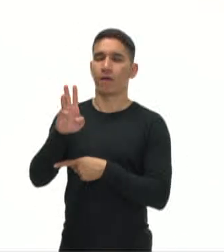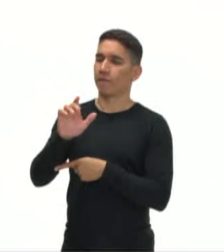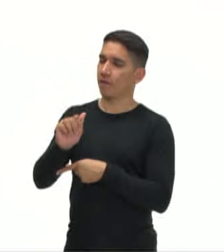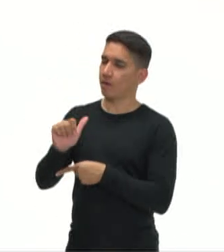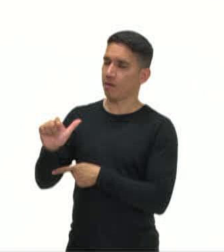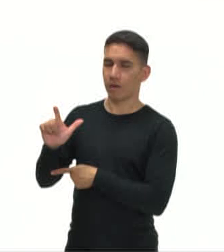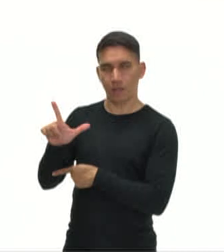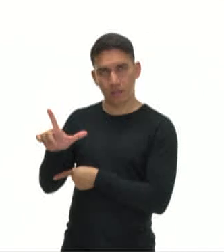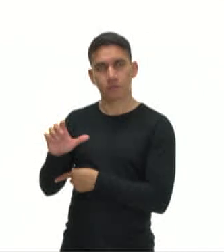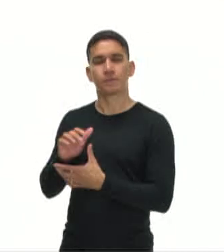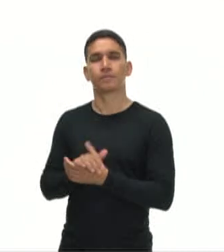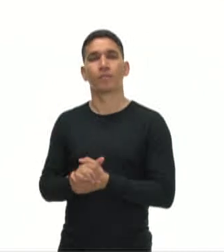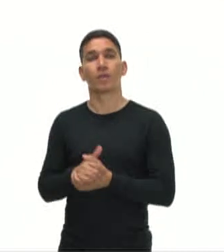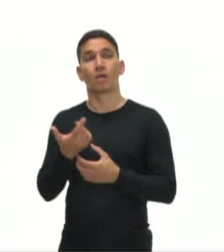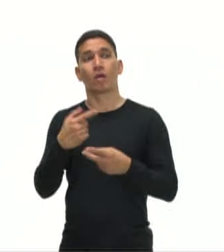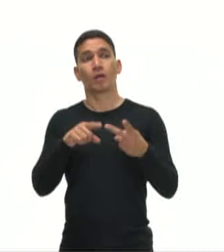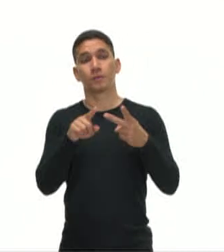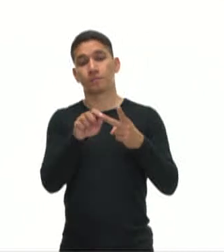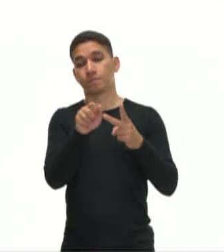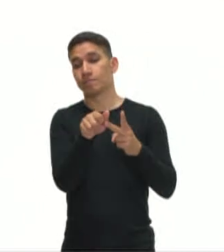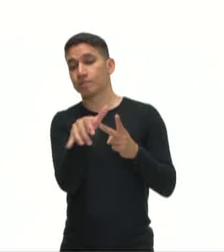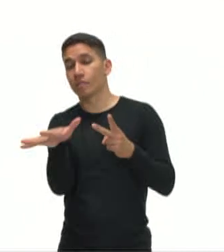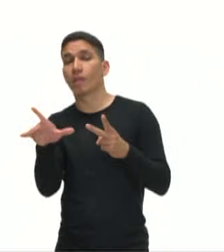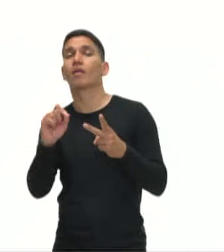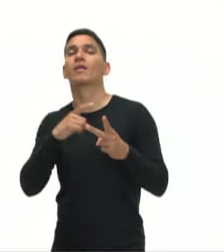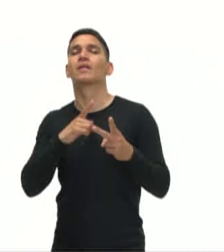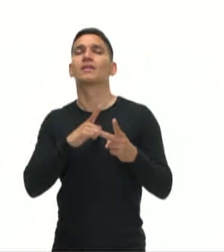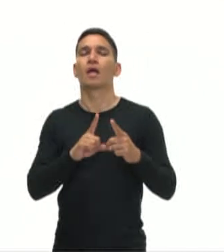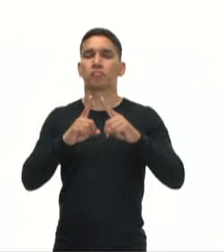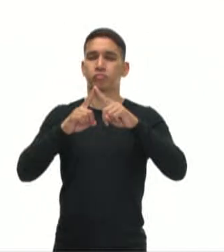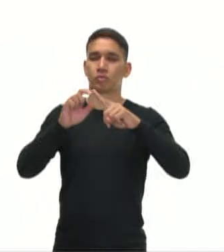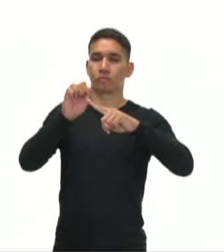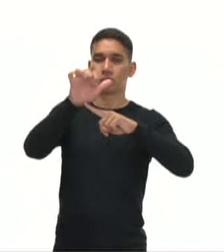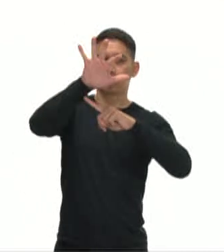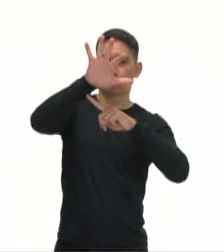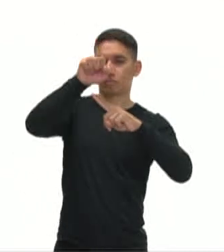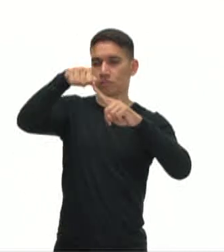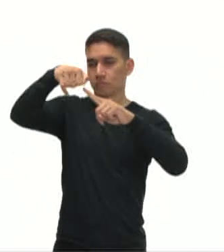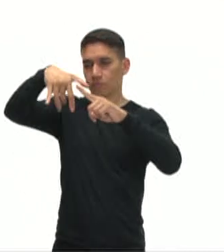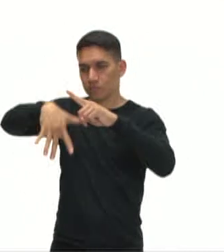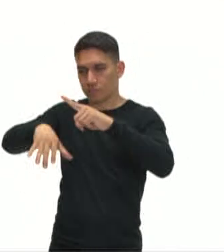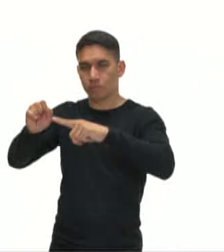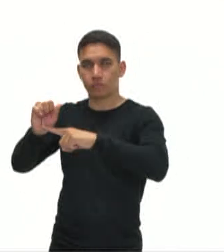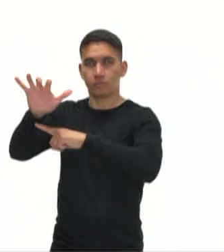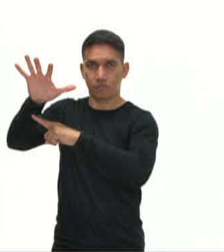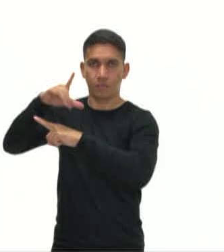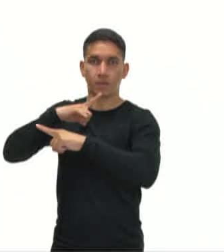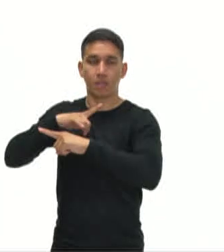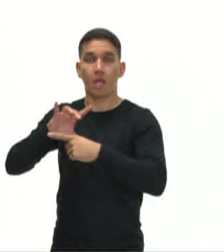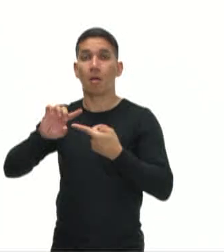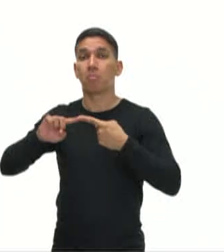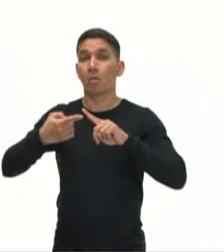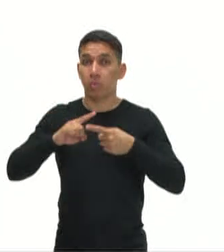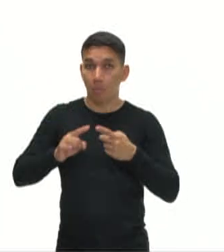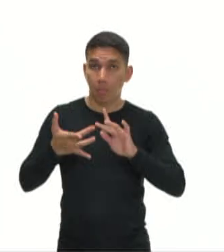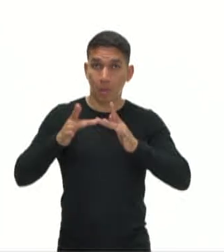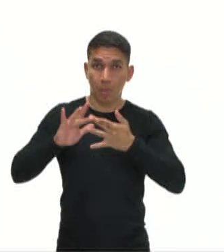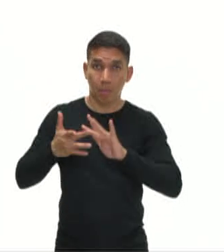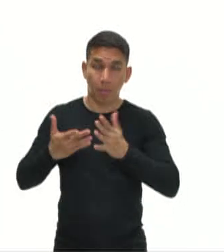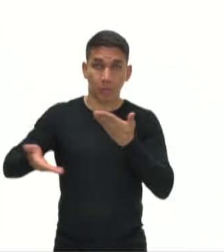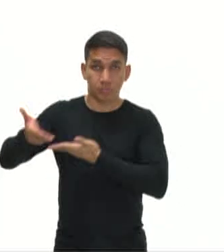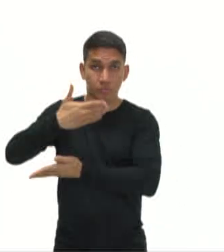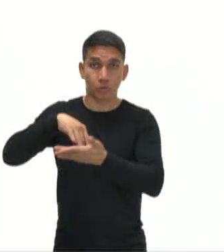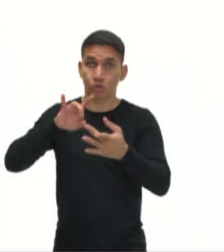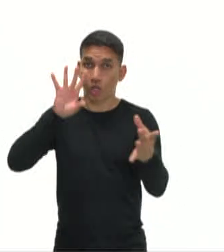polímeros ramificados apresentam cadeias laterais ao eixo principal. Nesse tipo de polímero, a interação se dá somente através